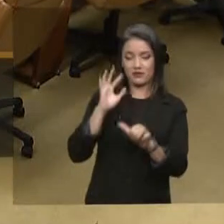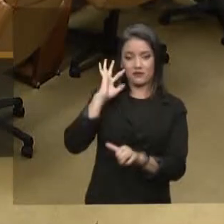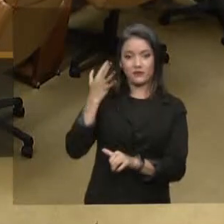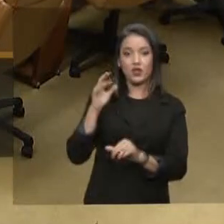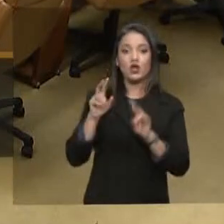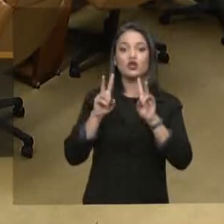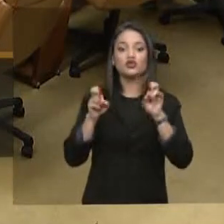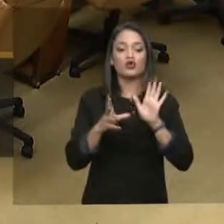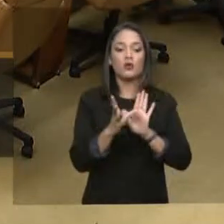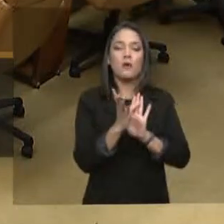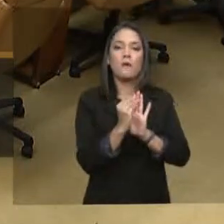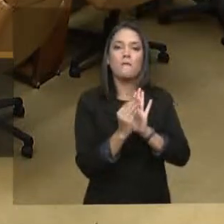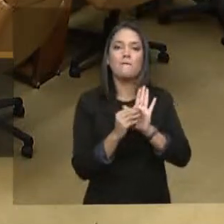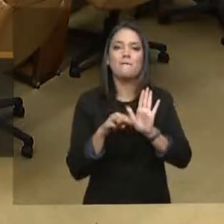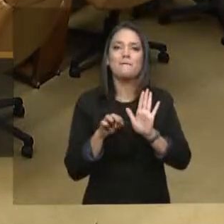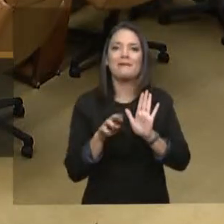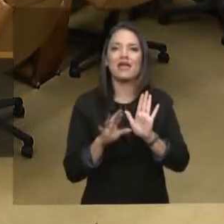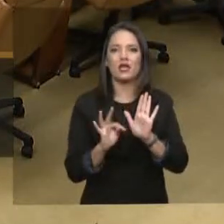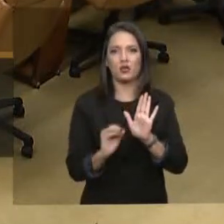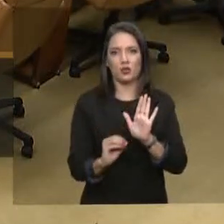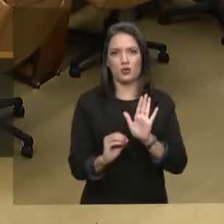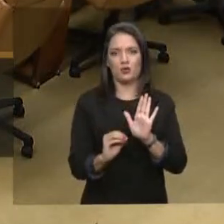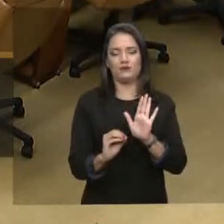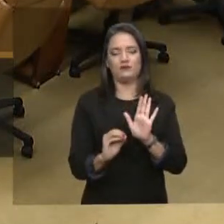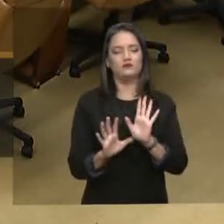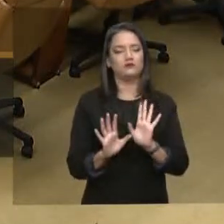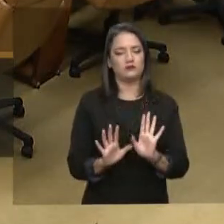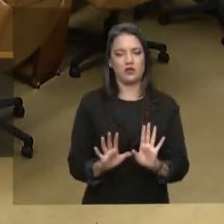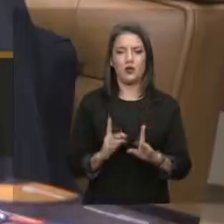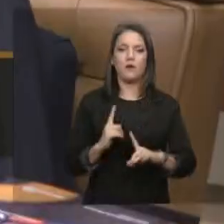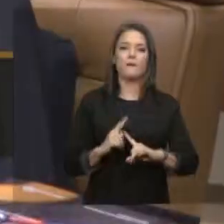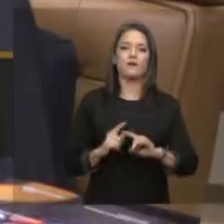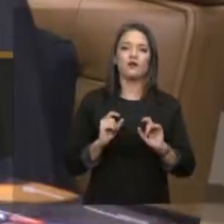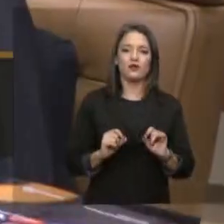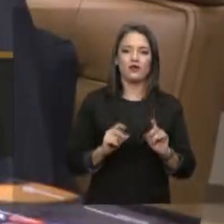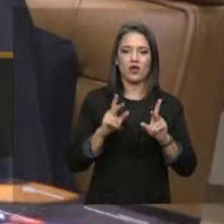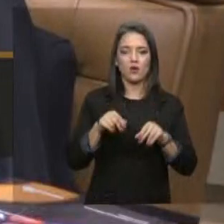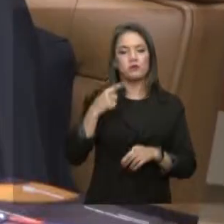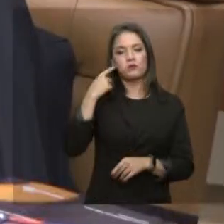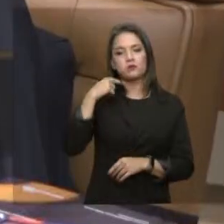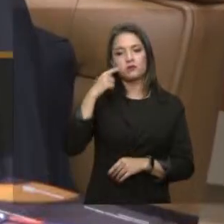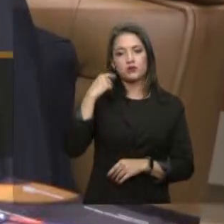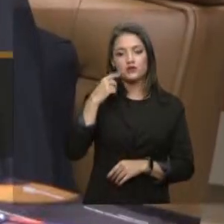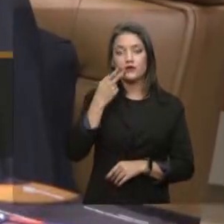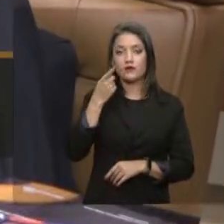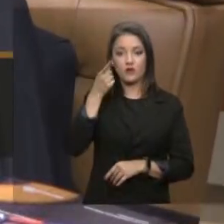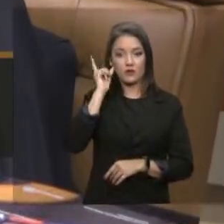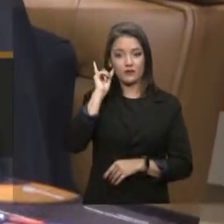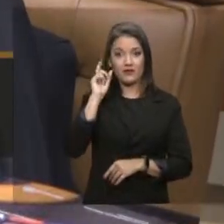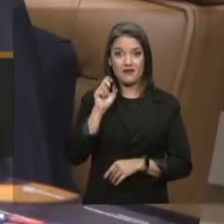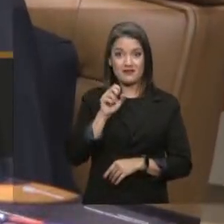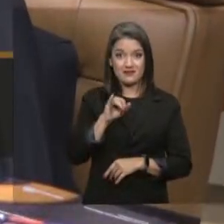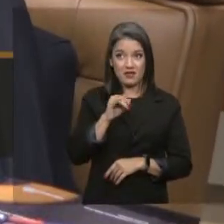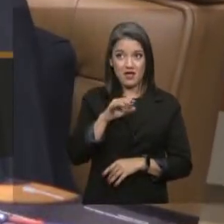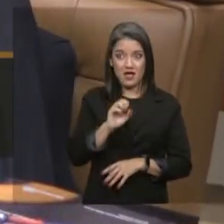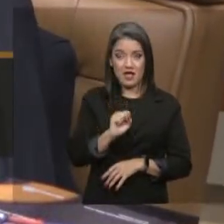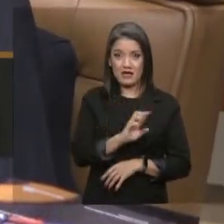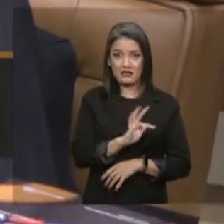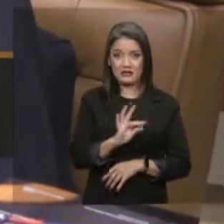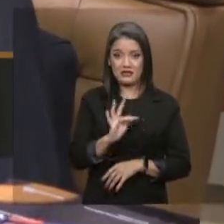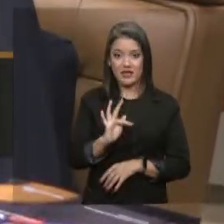ao mérito da extradição. Por quê? Porque, como disse aquele advogado, Dona Alcio, se o Supremo